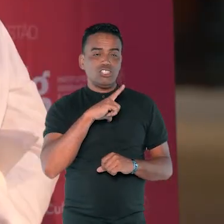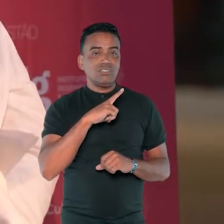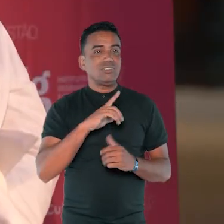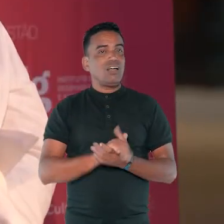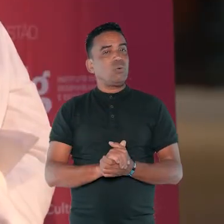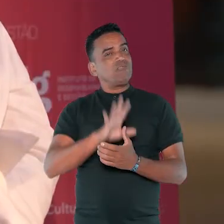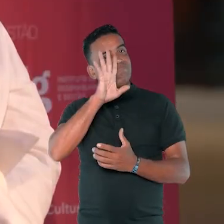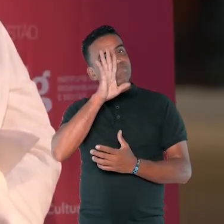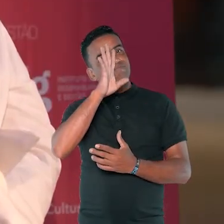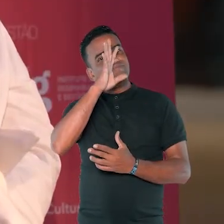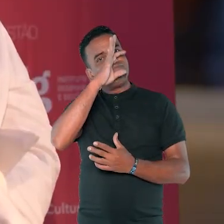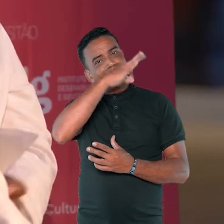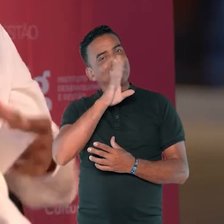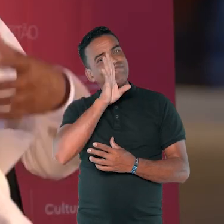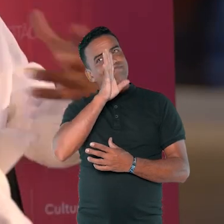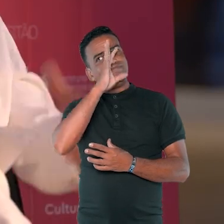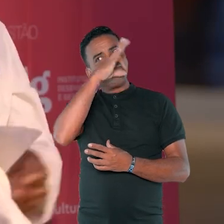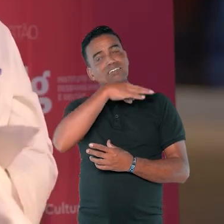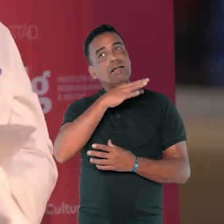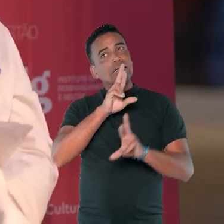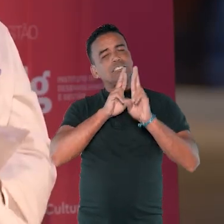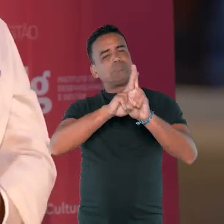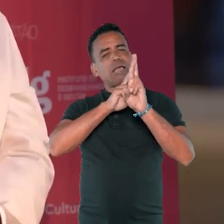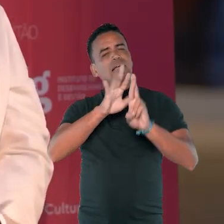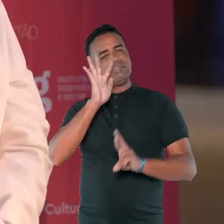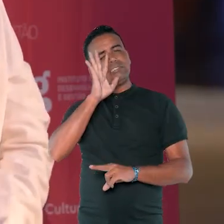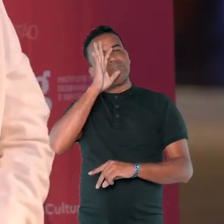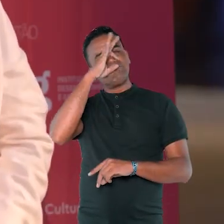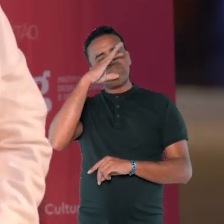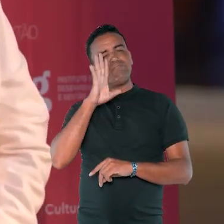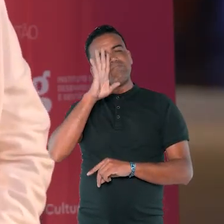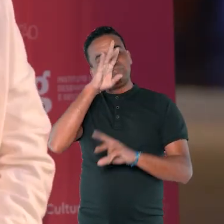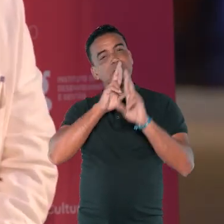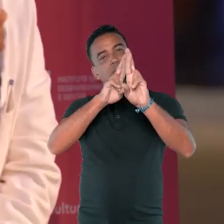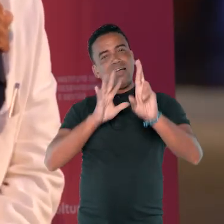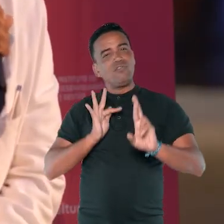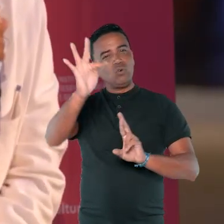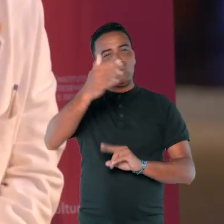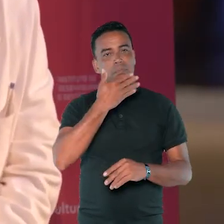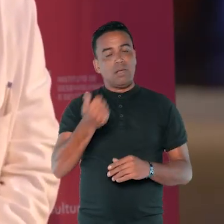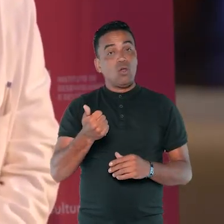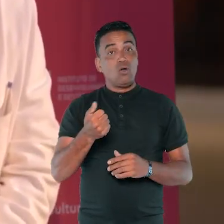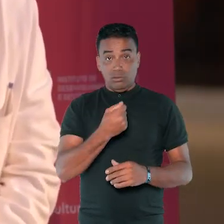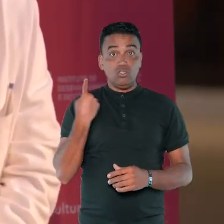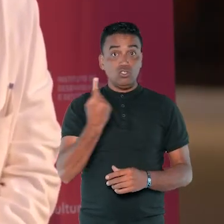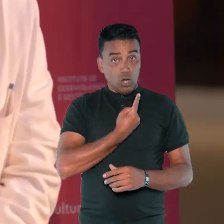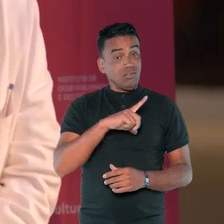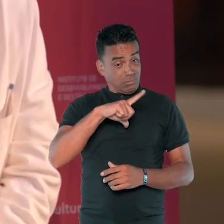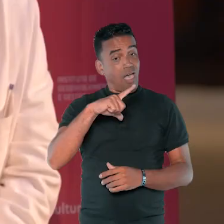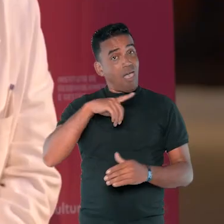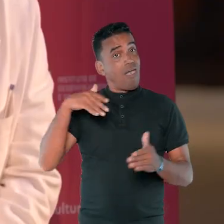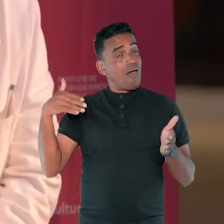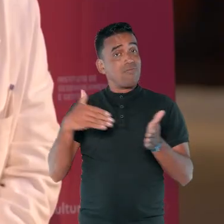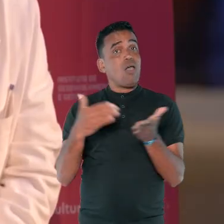teimosia de esperançar, né? Como, aliás, ainda temos, né?